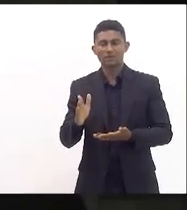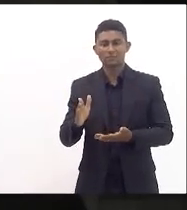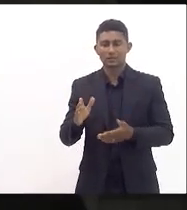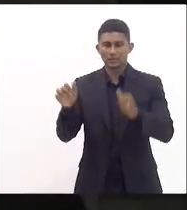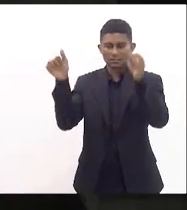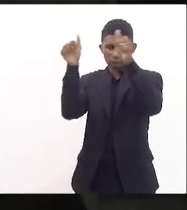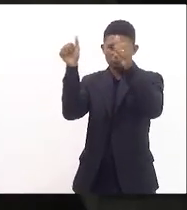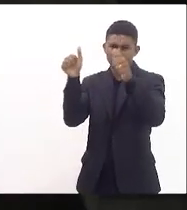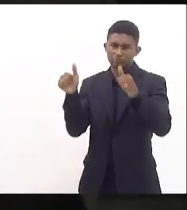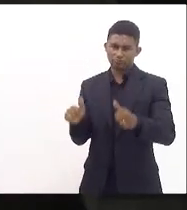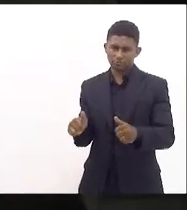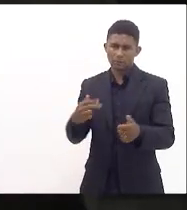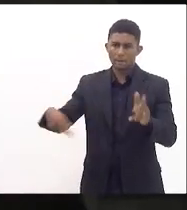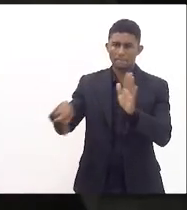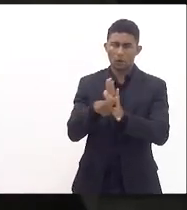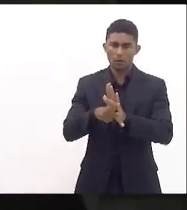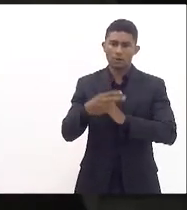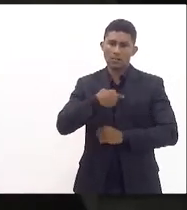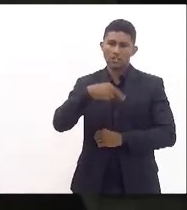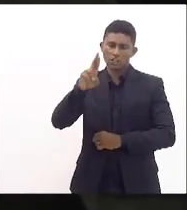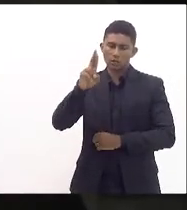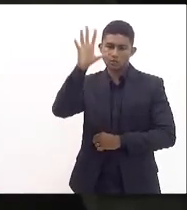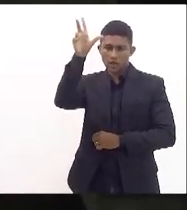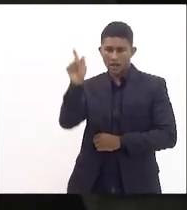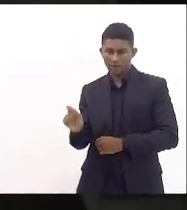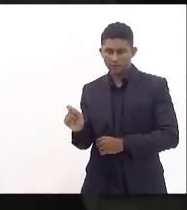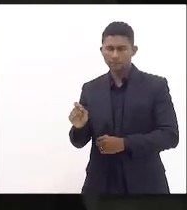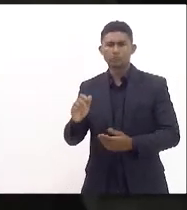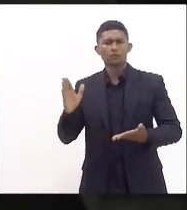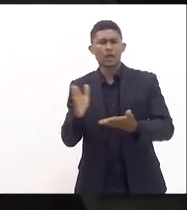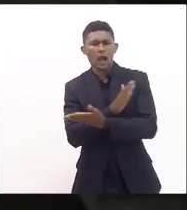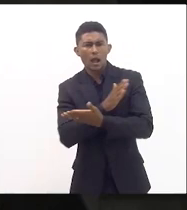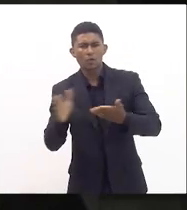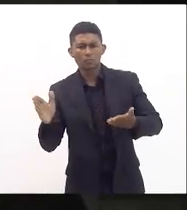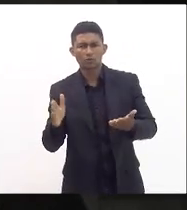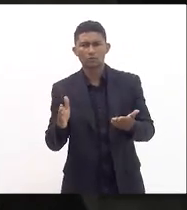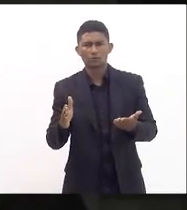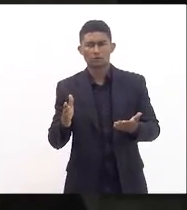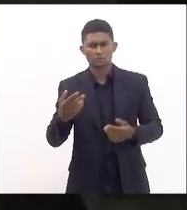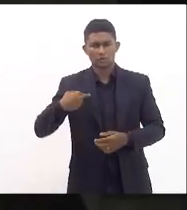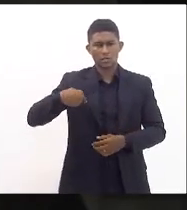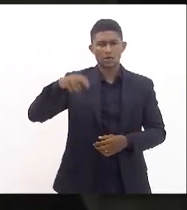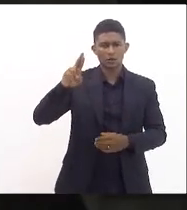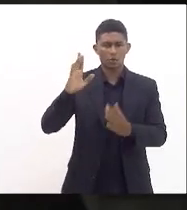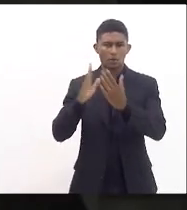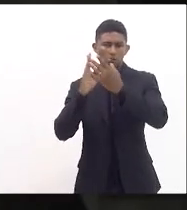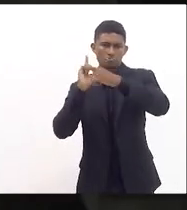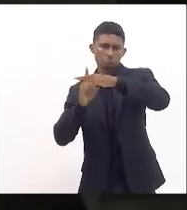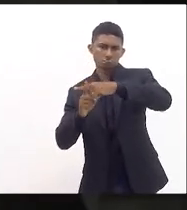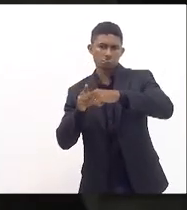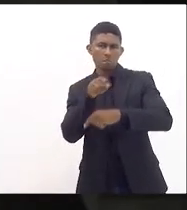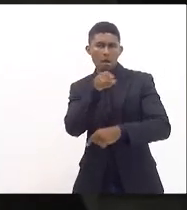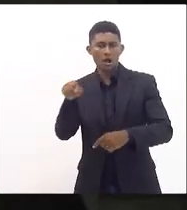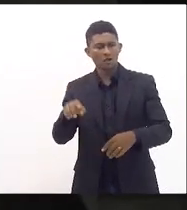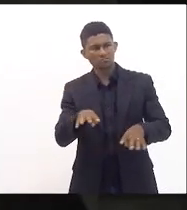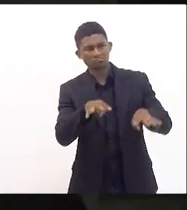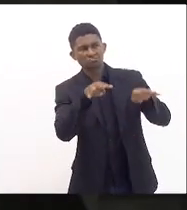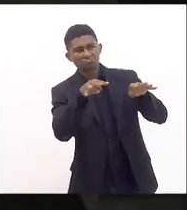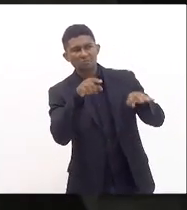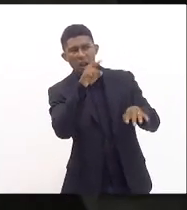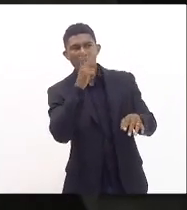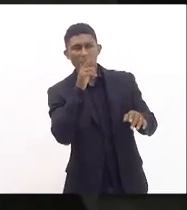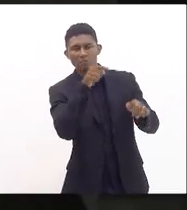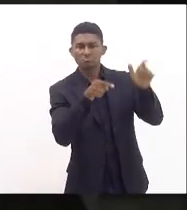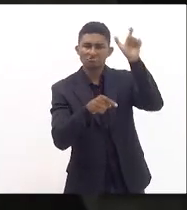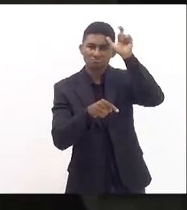aliás, muito comumente diabolizado, né, nas matrizes religiosas ocidentais, e a que eu me refiro